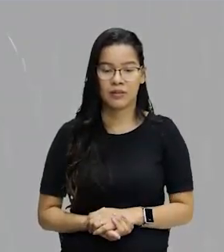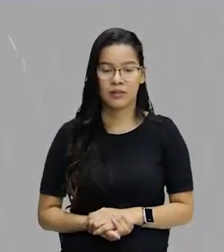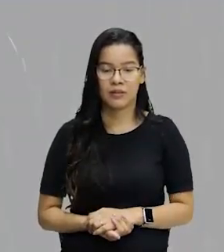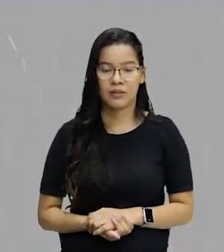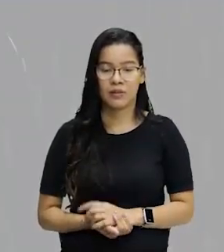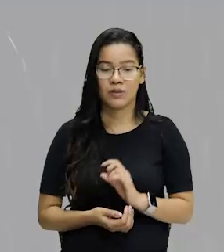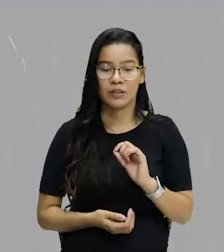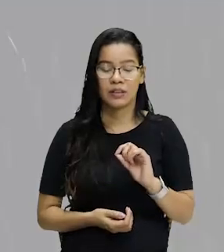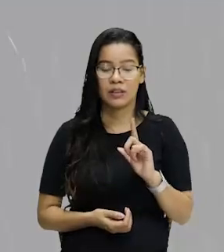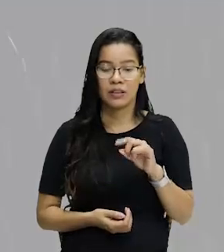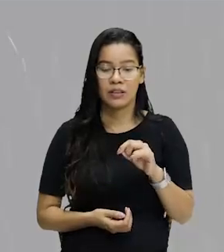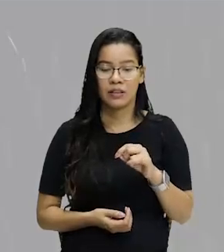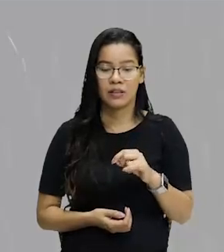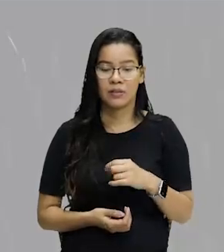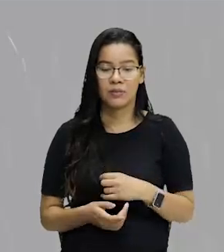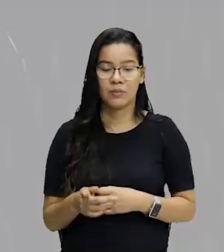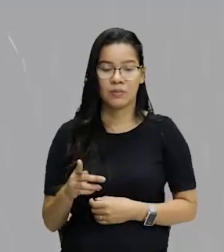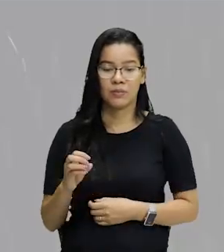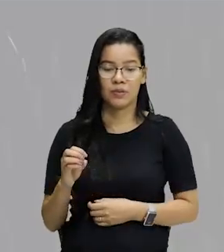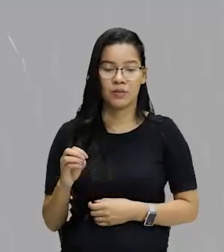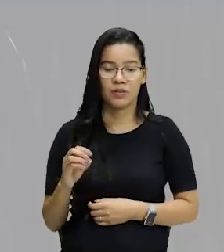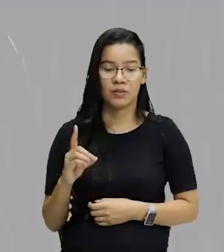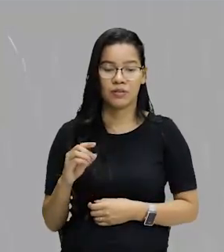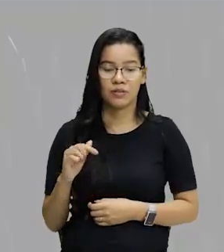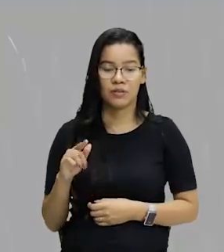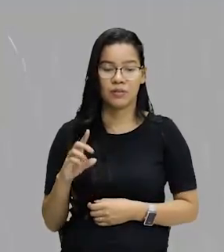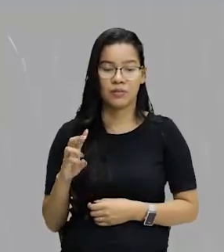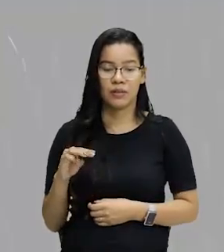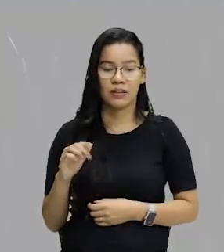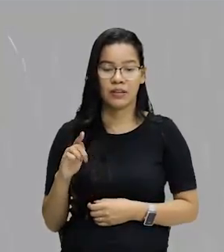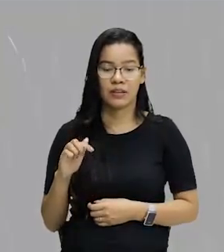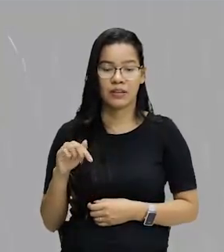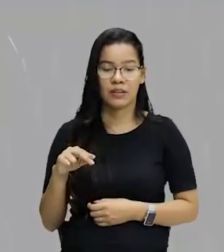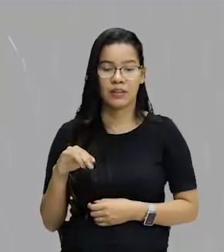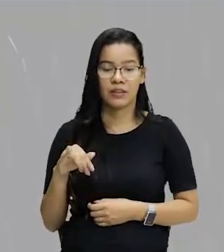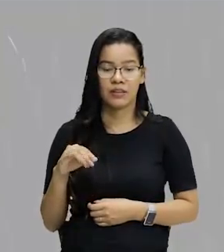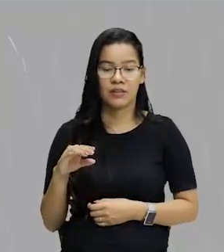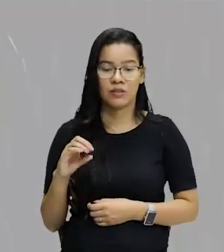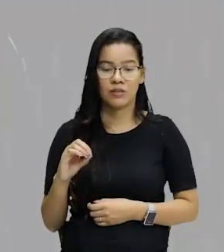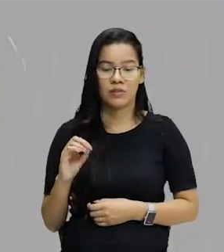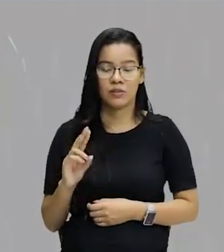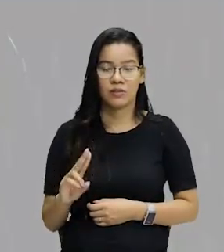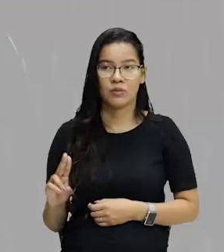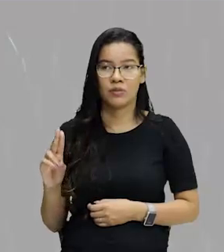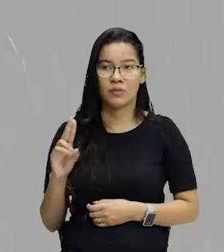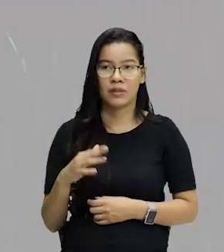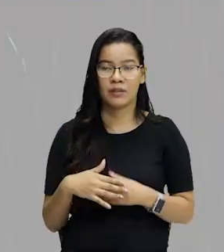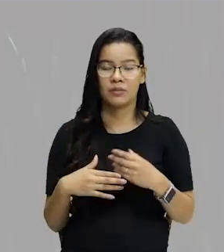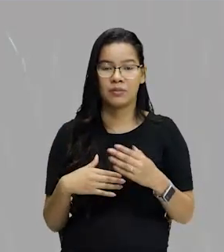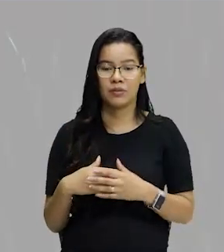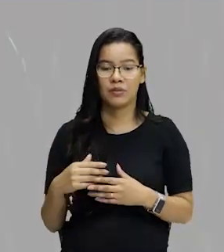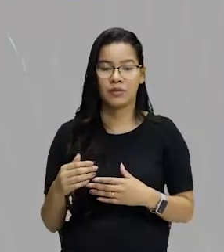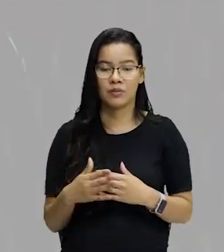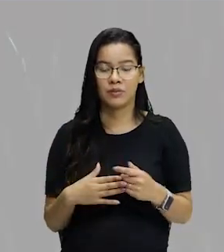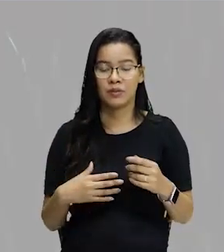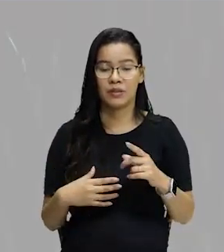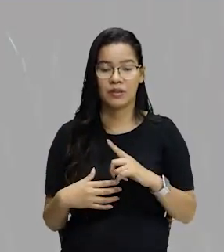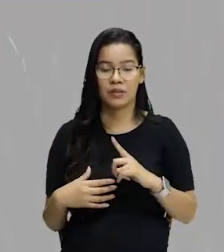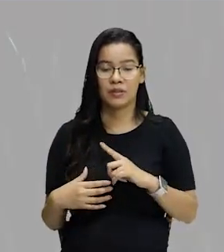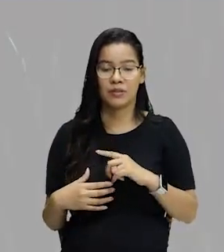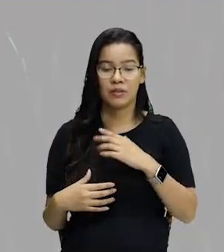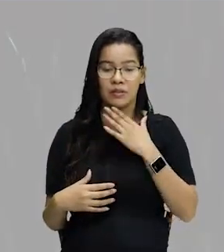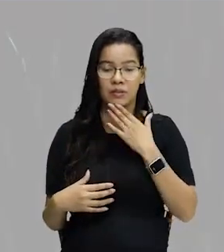ele. O que é ali? É pó de magnésio. Eles utilizam para passar nas mãos para que eles tenham um melhor